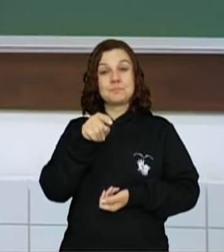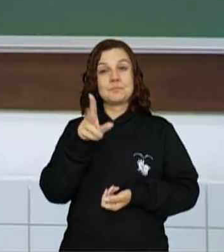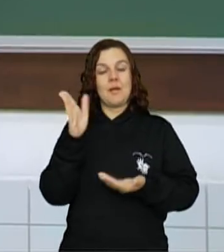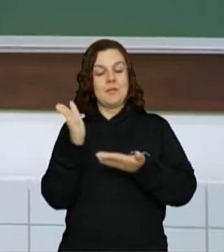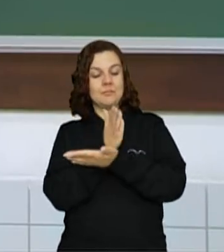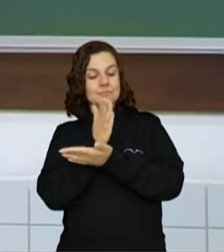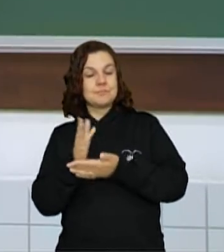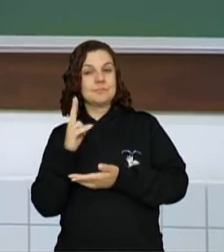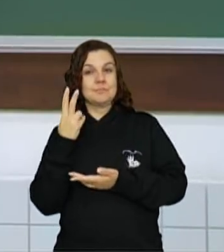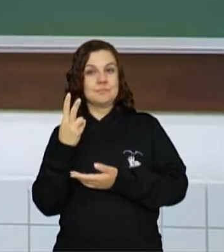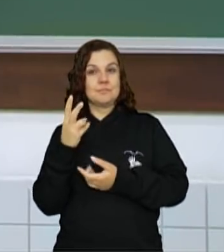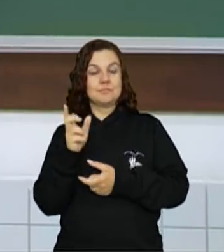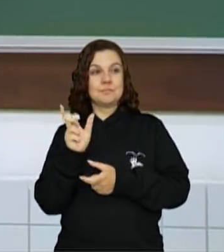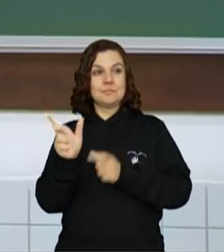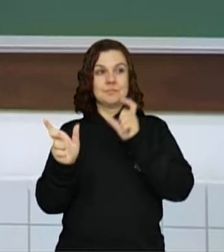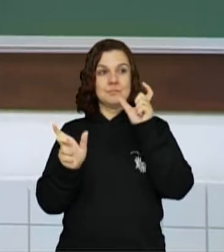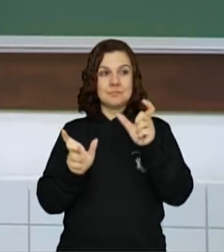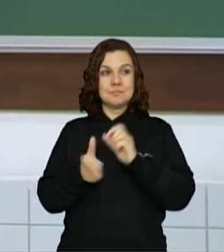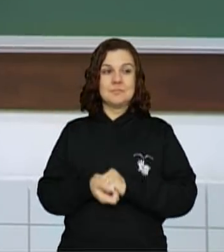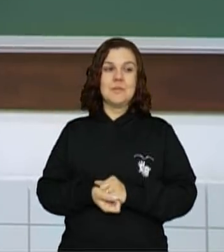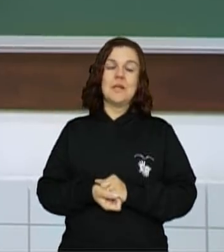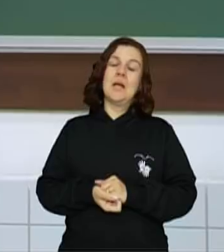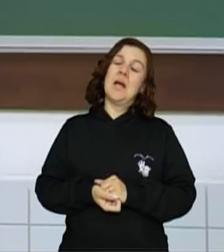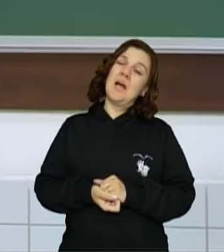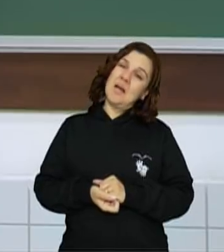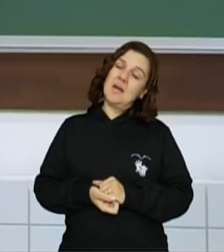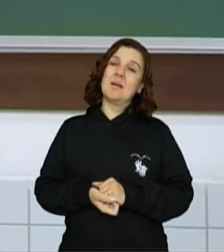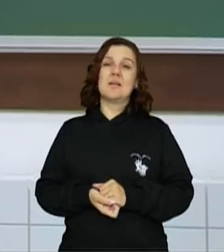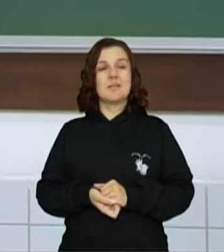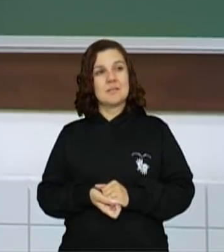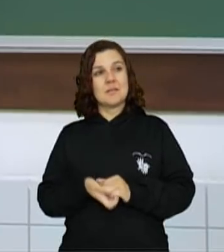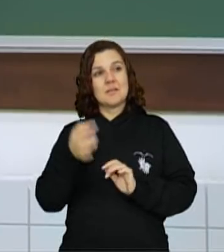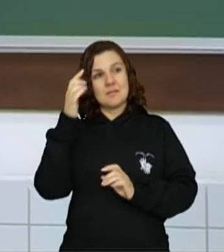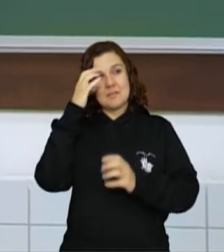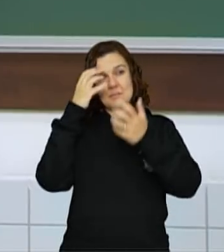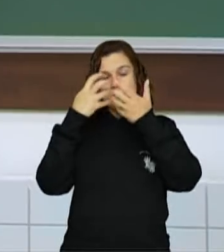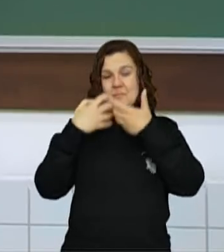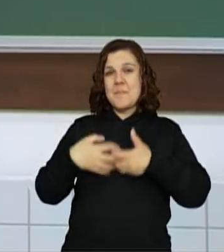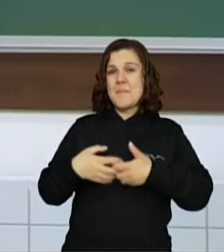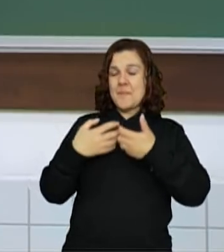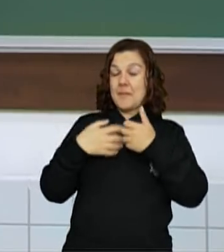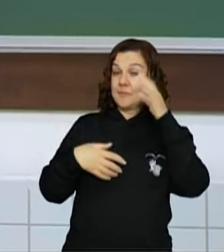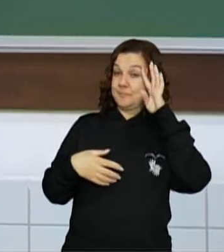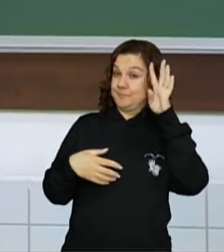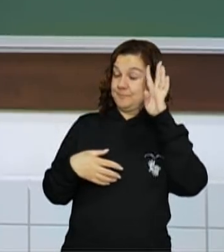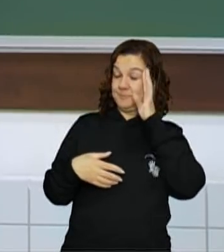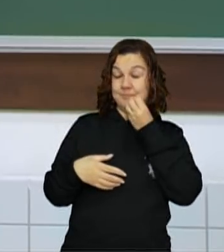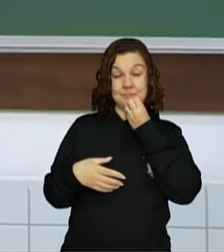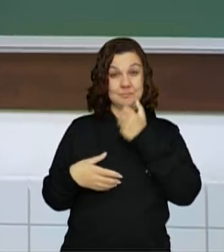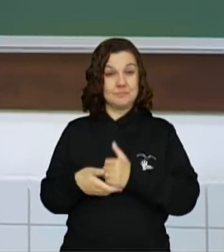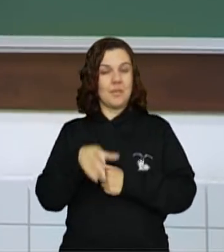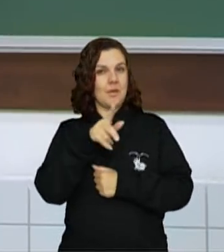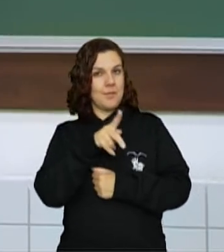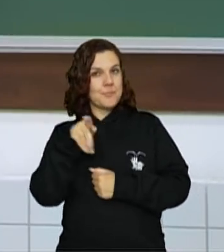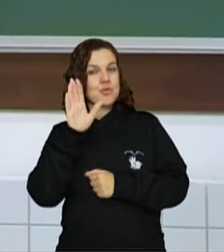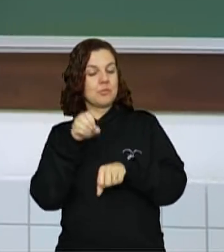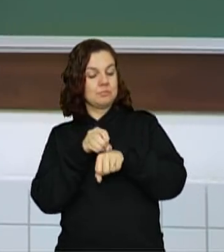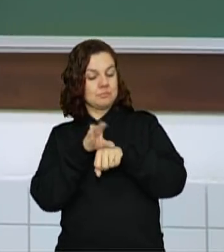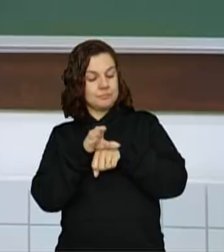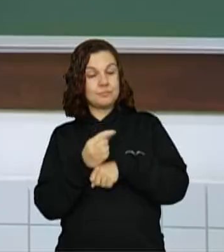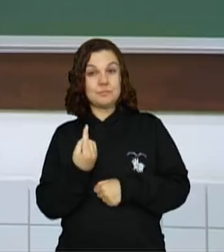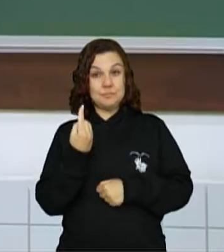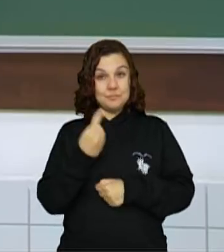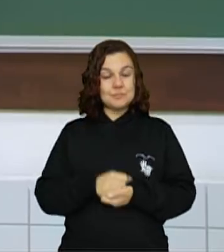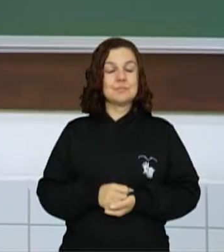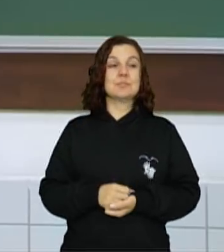duas palavras, né? Aí, pense, tá? Pense bem, a professora já deu a